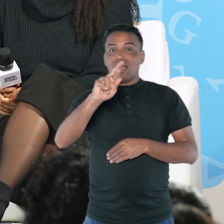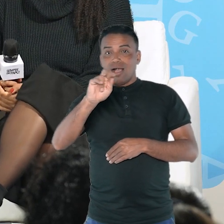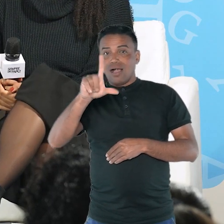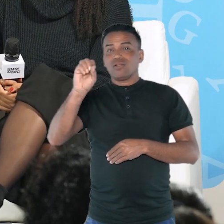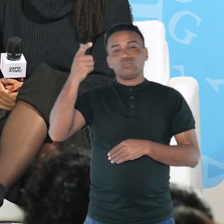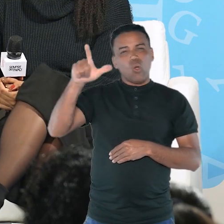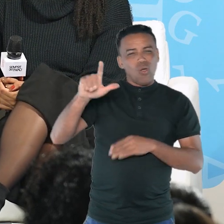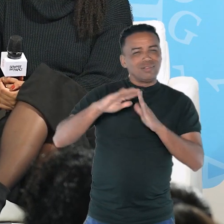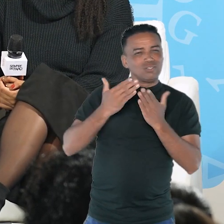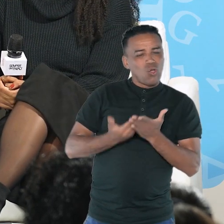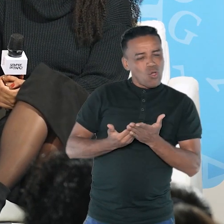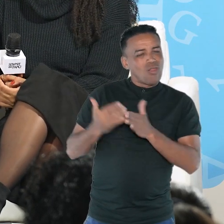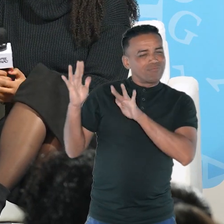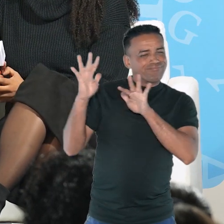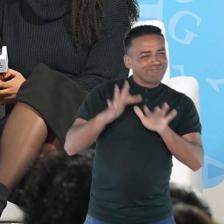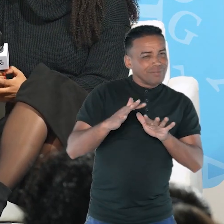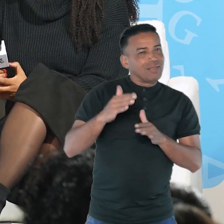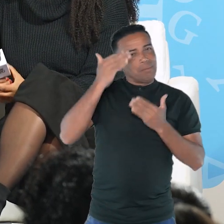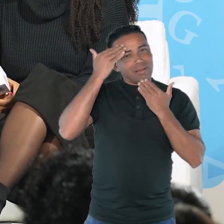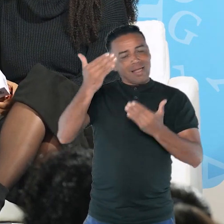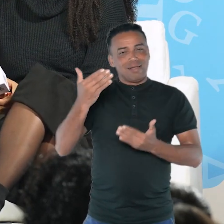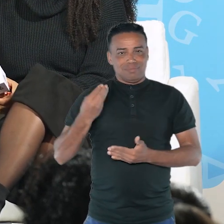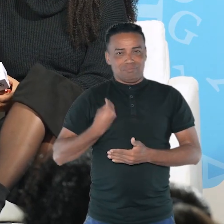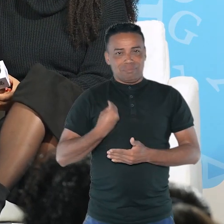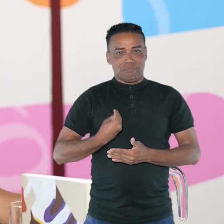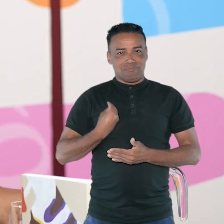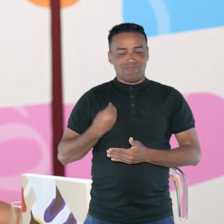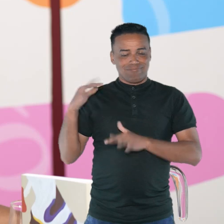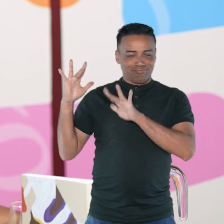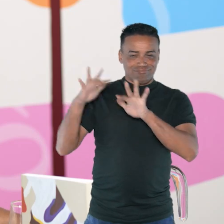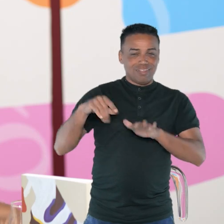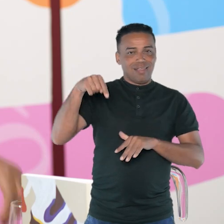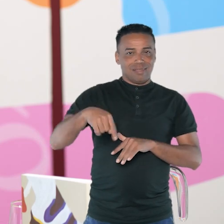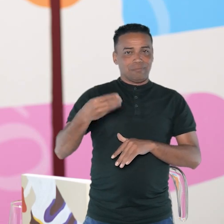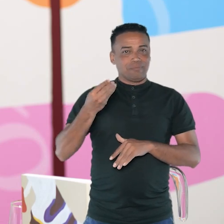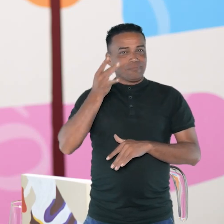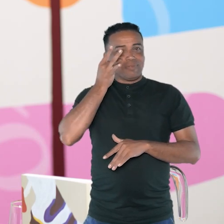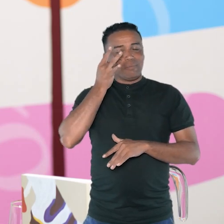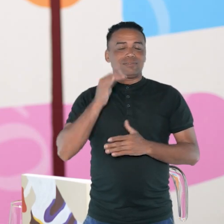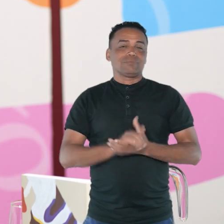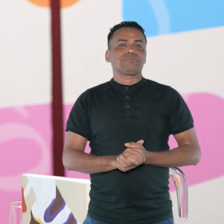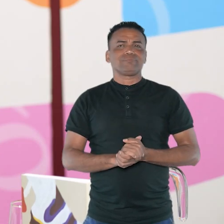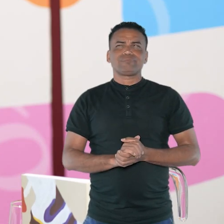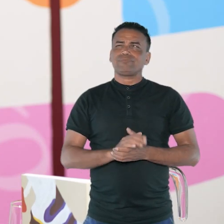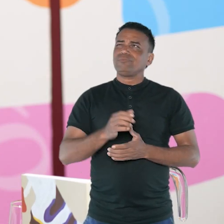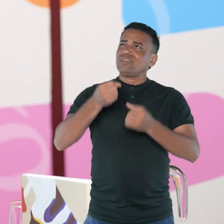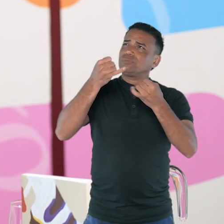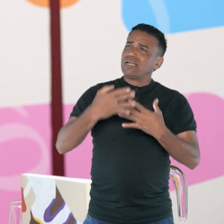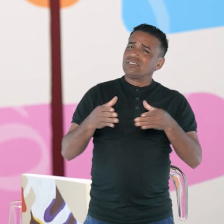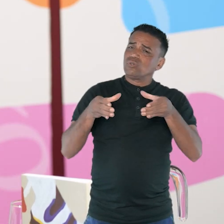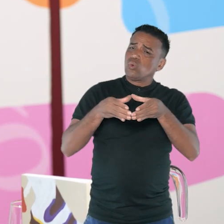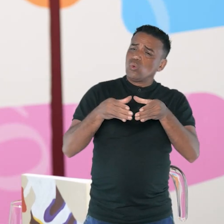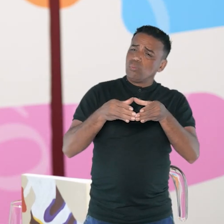de vocês. E aí, eu queria que você falasse um pouquinho de antes desse grupo Enegrecer, que eu sei que certamente